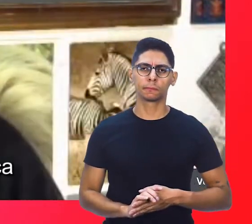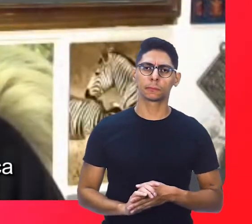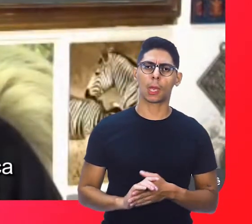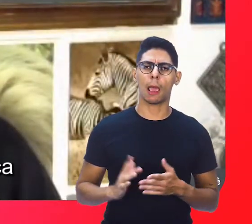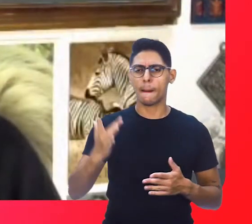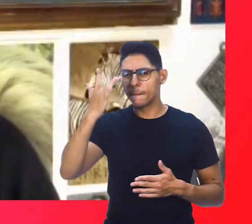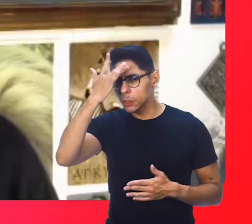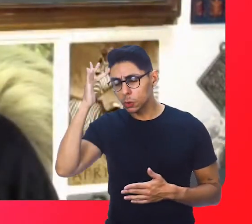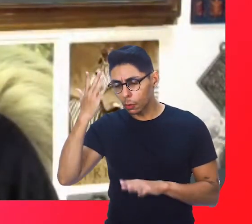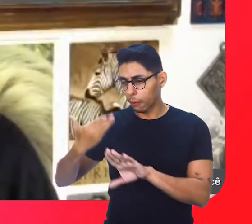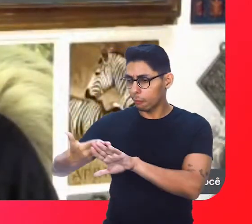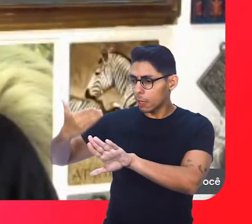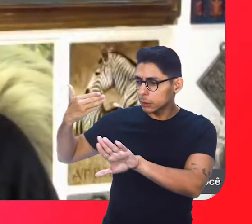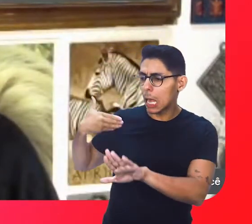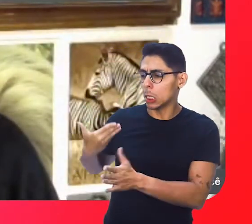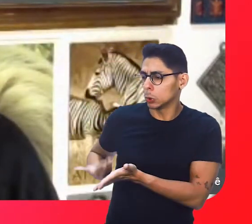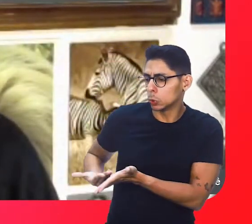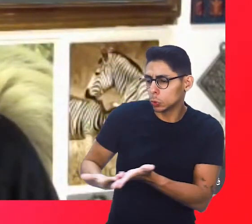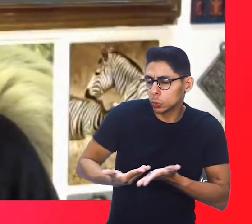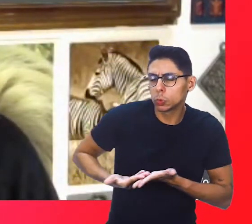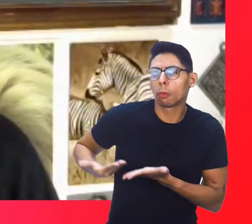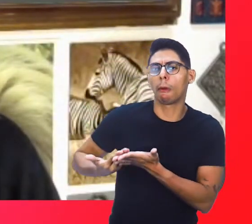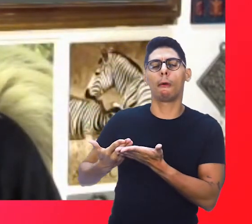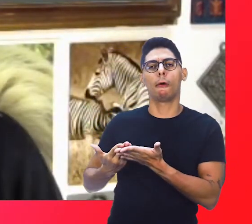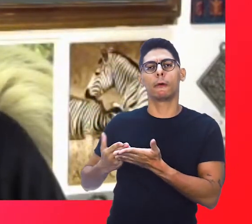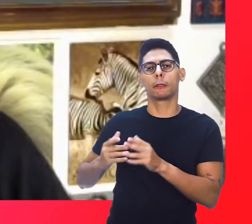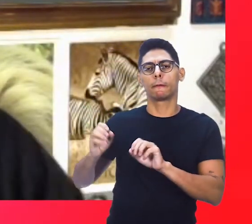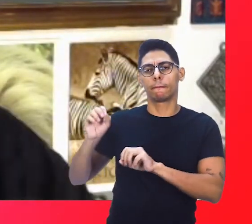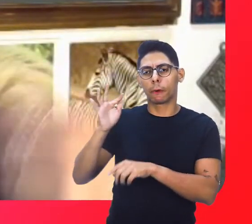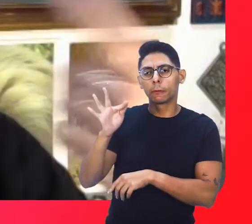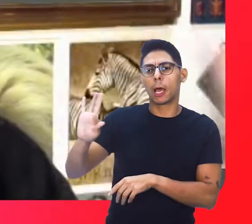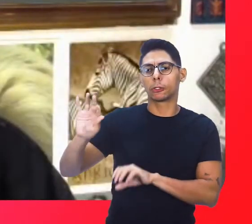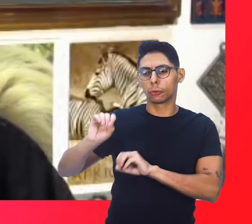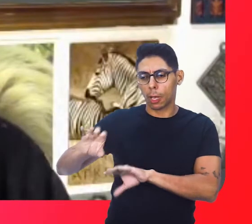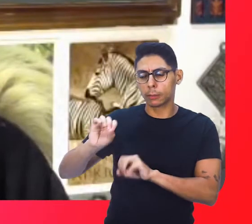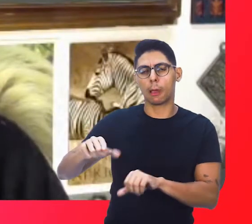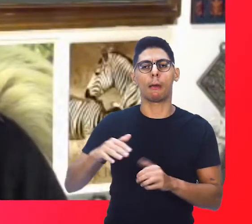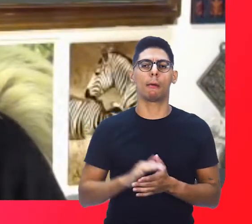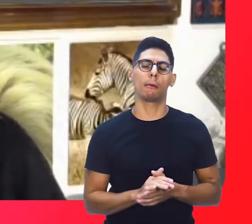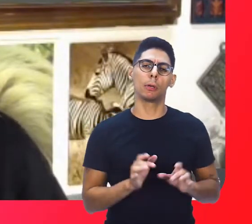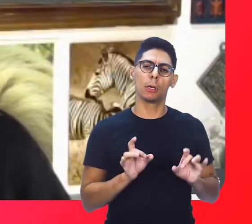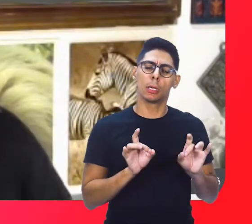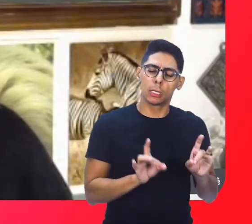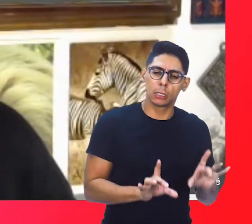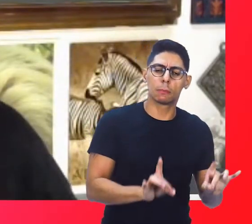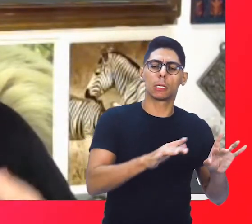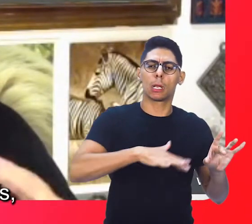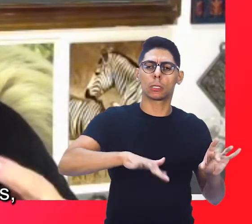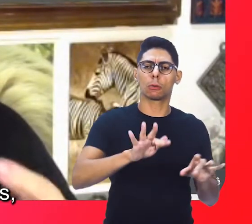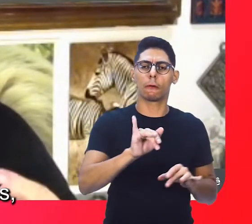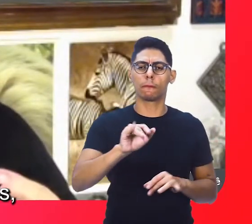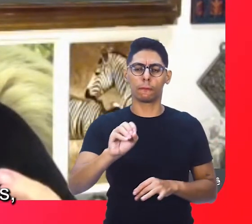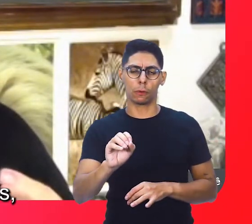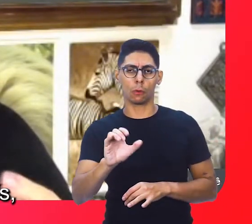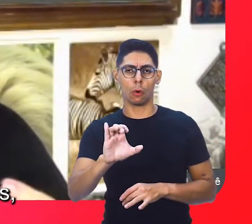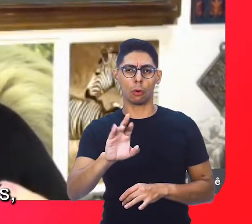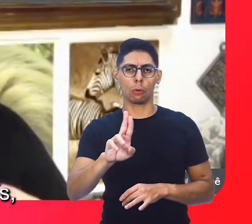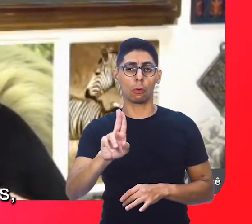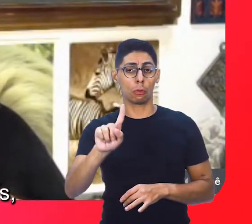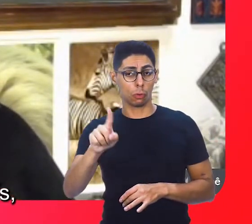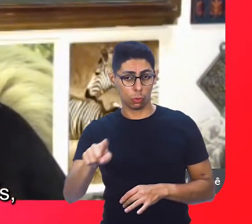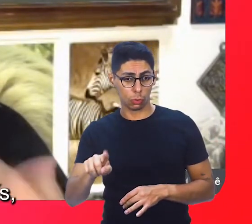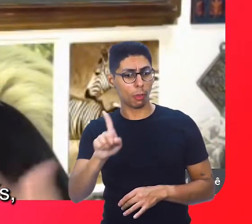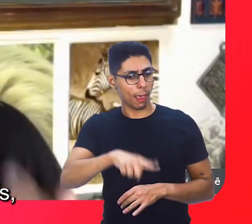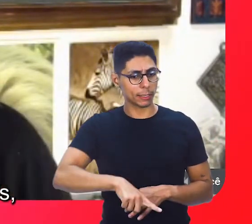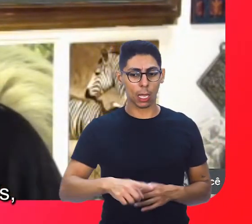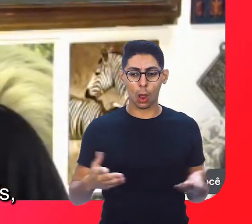fez faculdade na Escola de Comunicação da FRJ, que aham. fez especialização na Fiocruz, essa pessoa